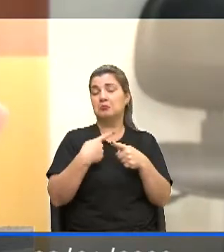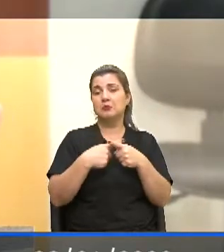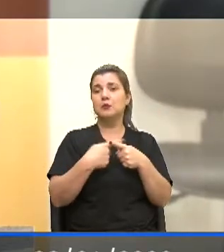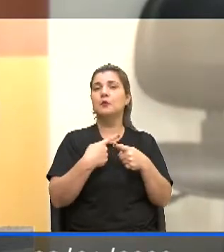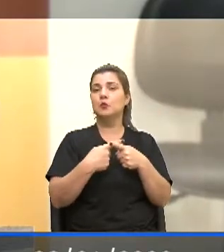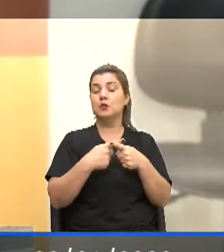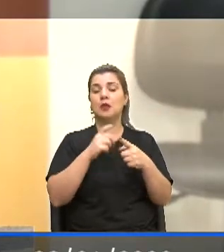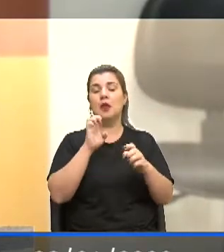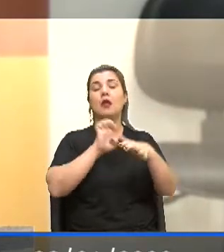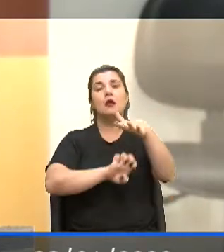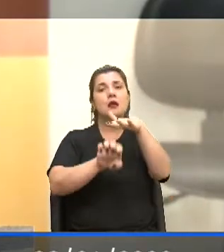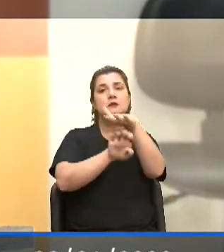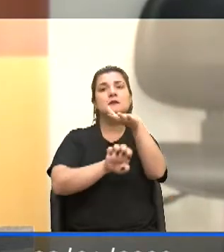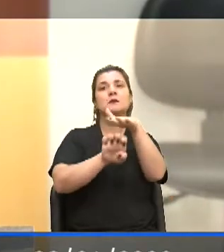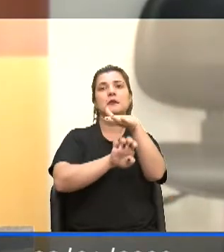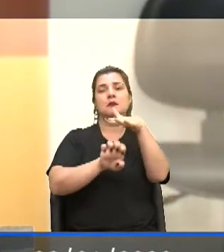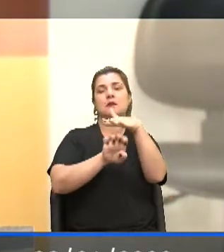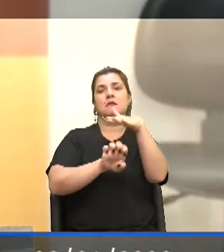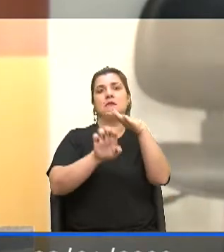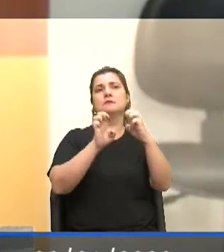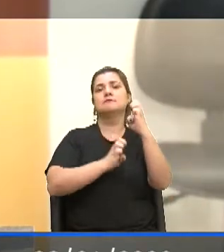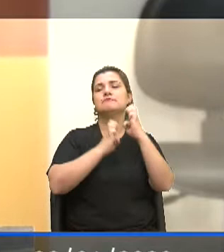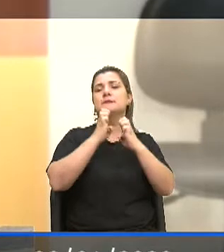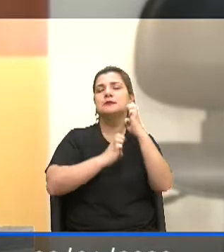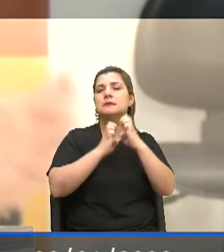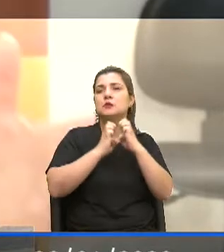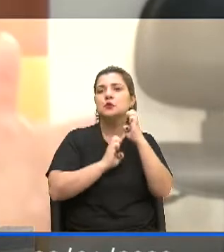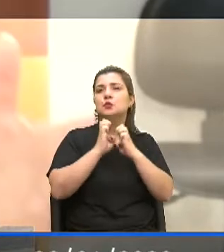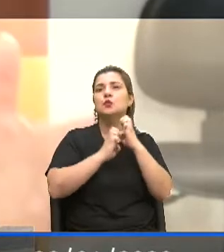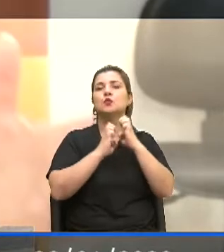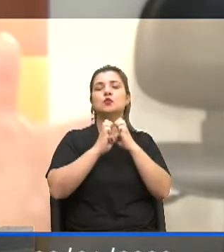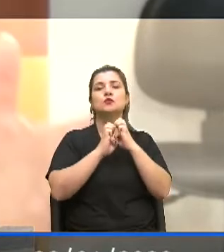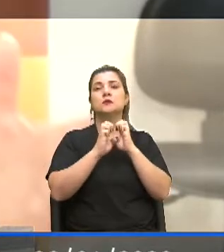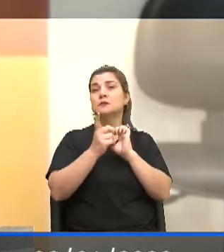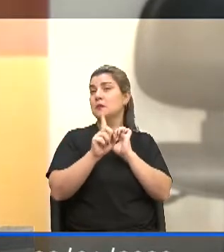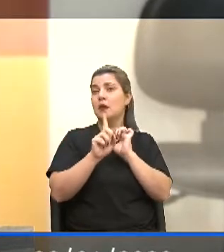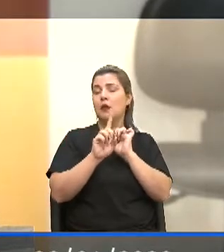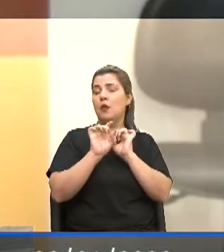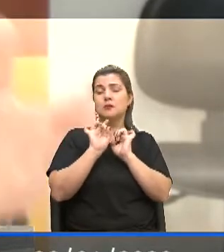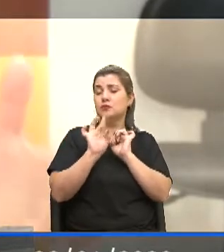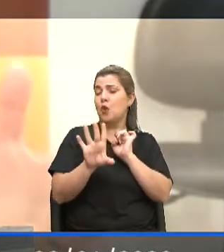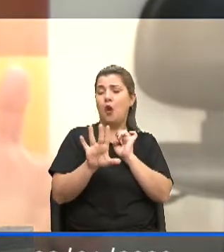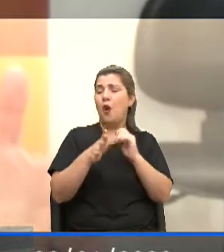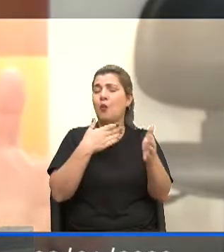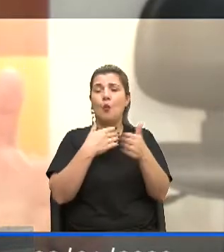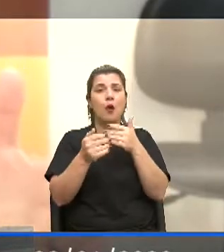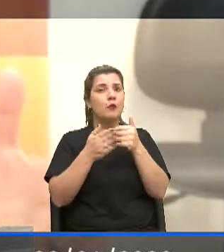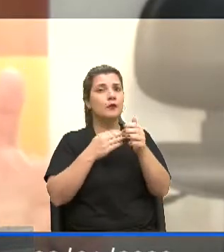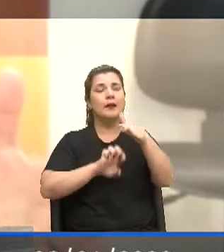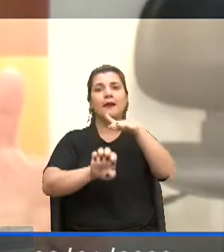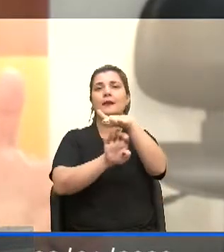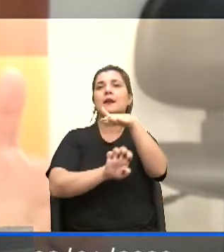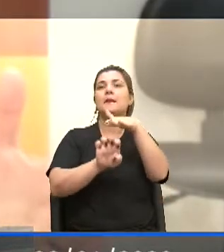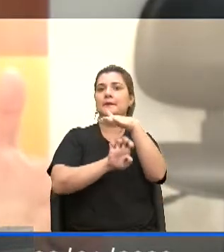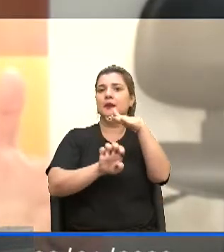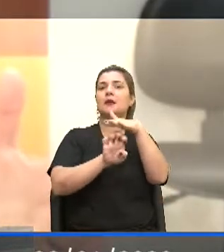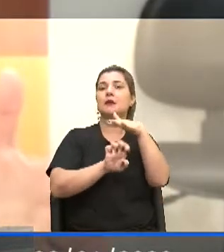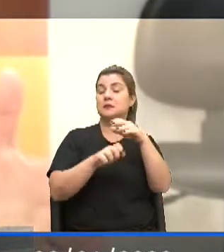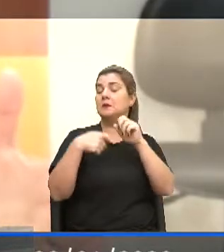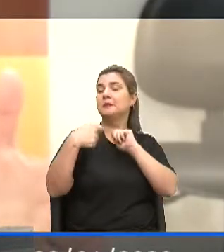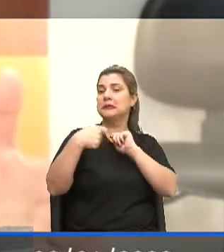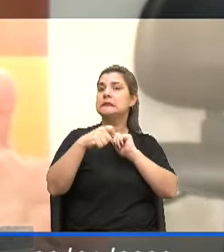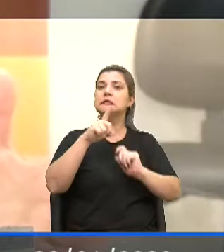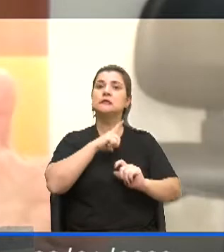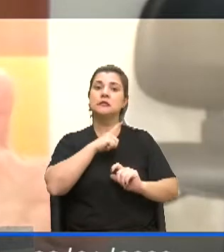as empresas... Aliás, não é só a indústria, qualquer empresa deve ter o